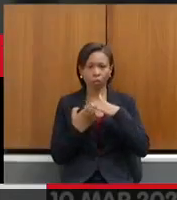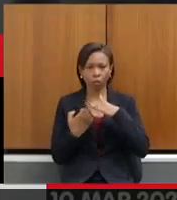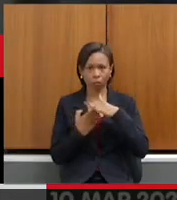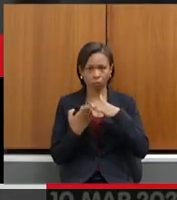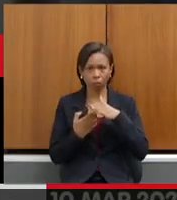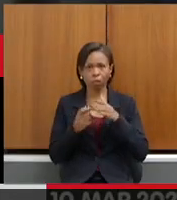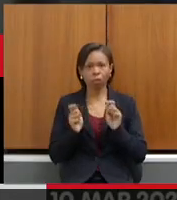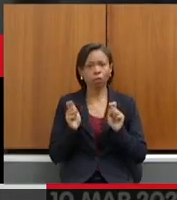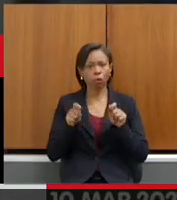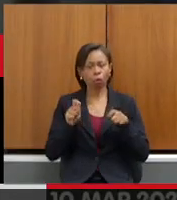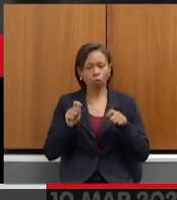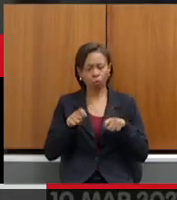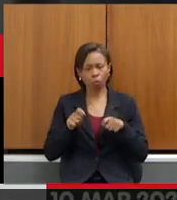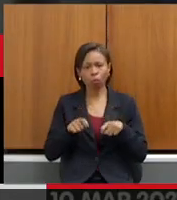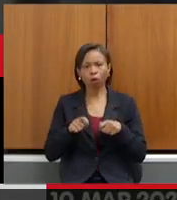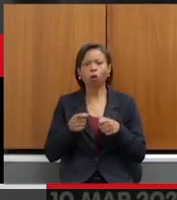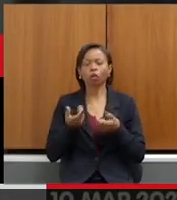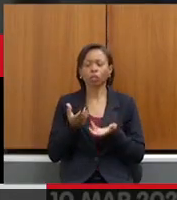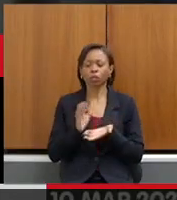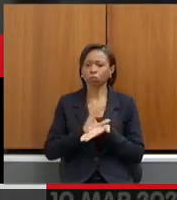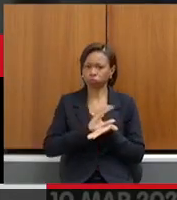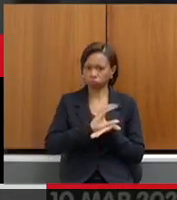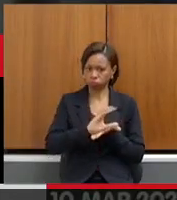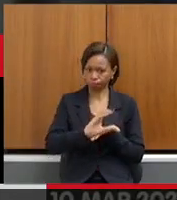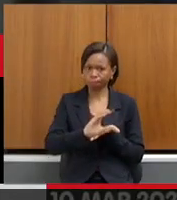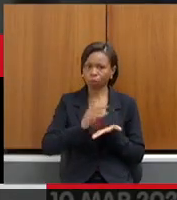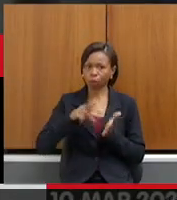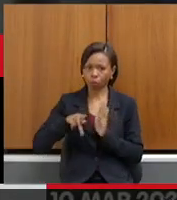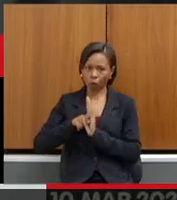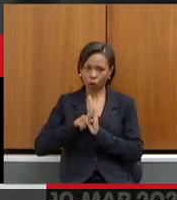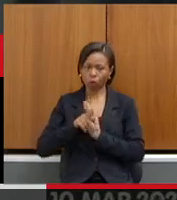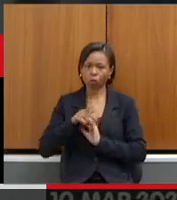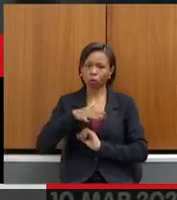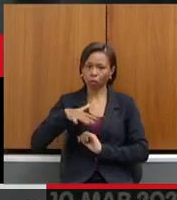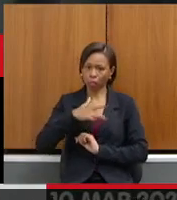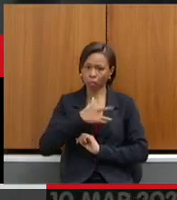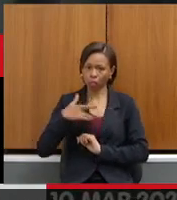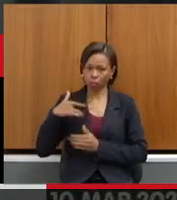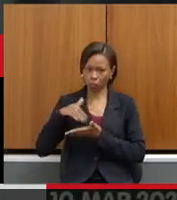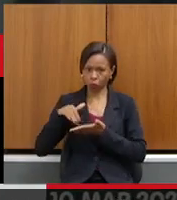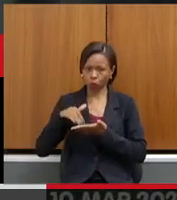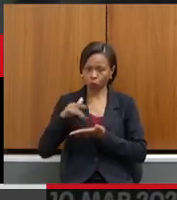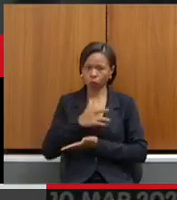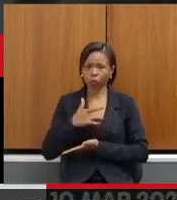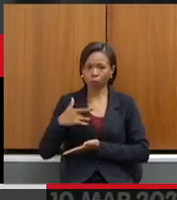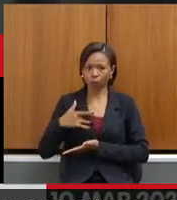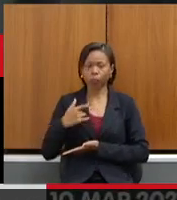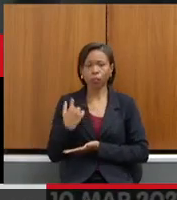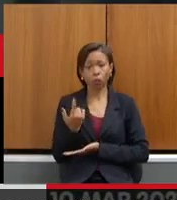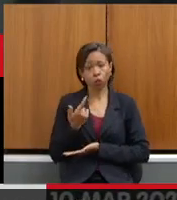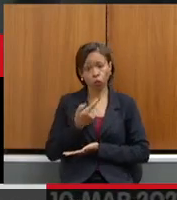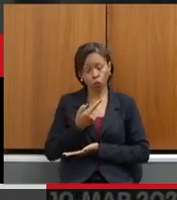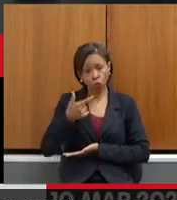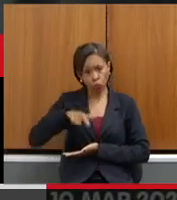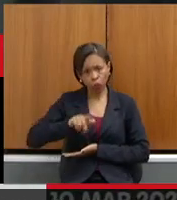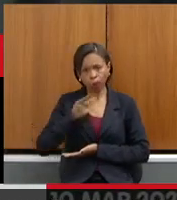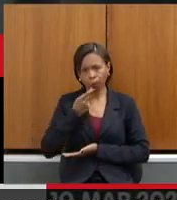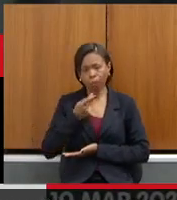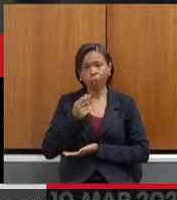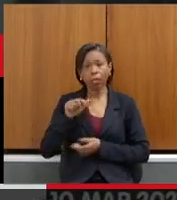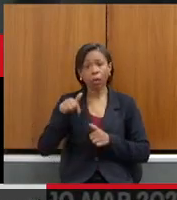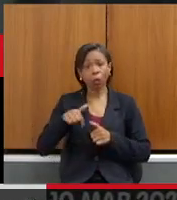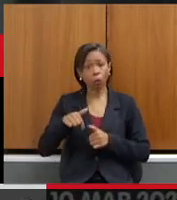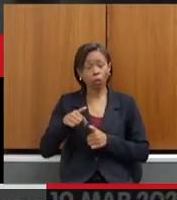contar com esse financiamento nosso da Saúde então eu volto a enfatizar Isso vai ser o primeiro